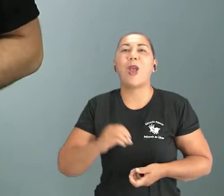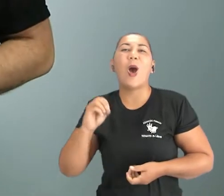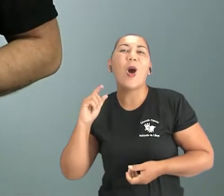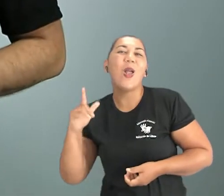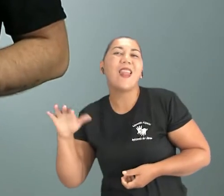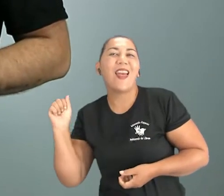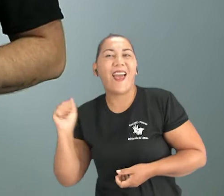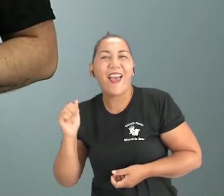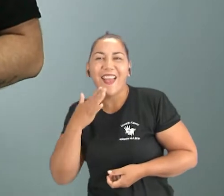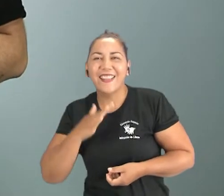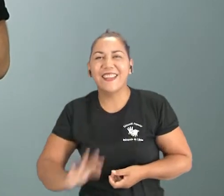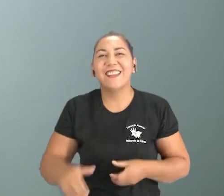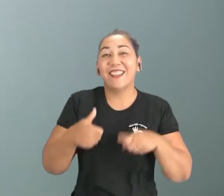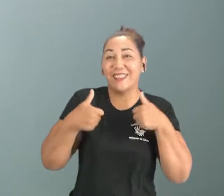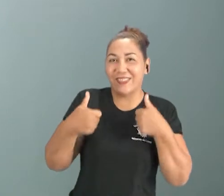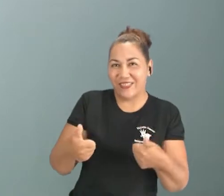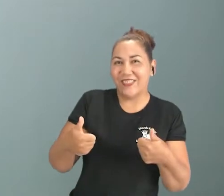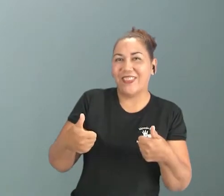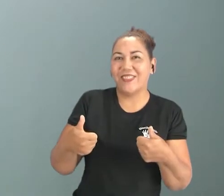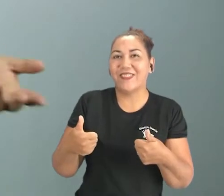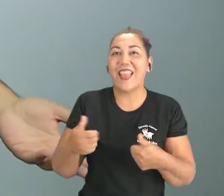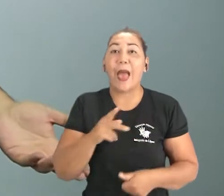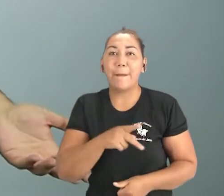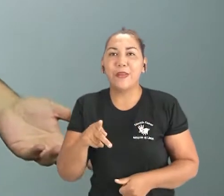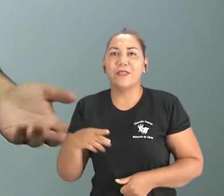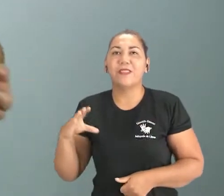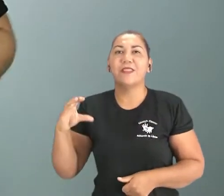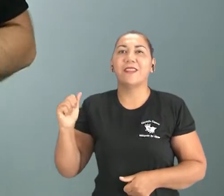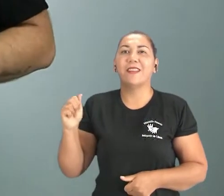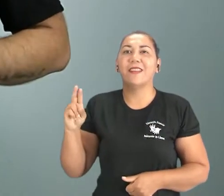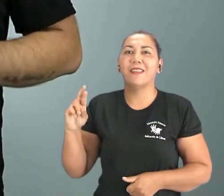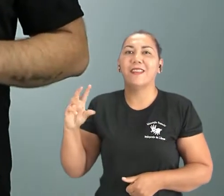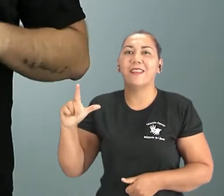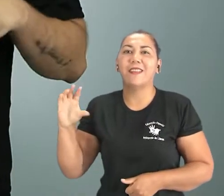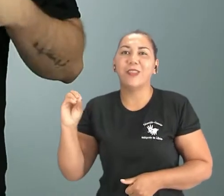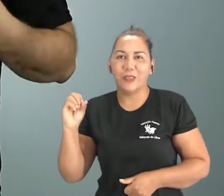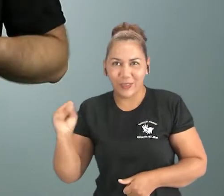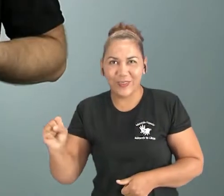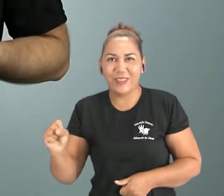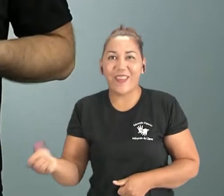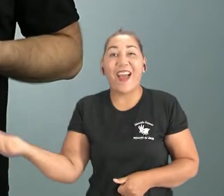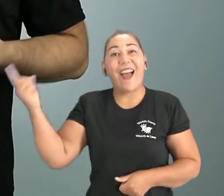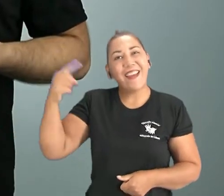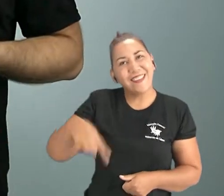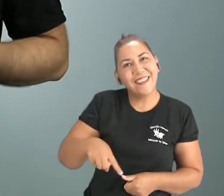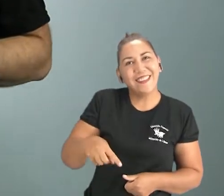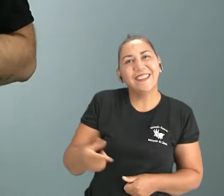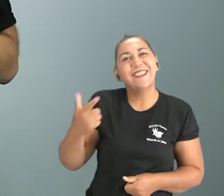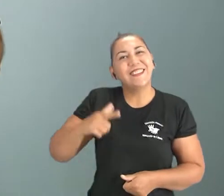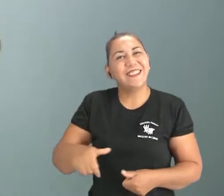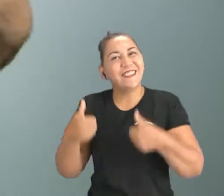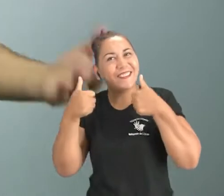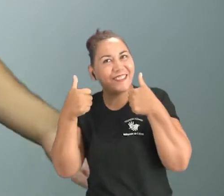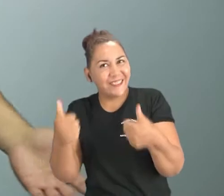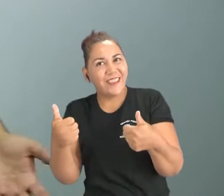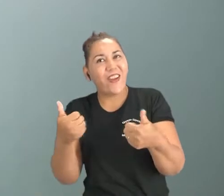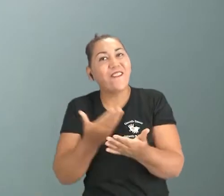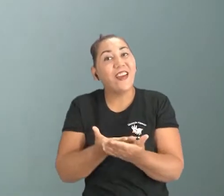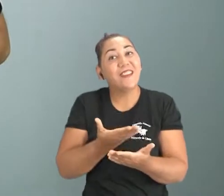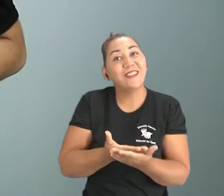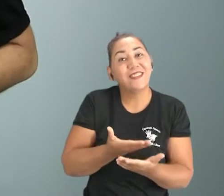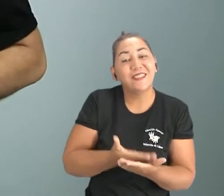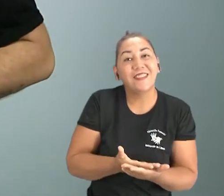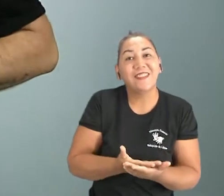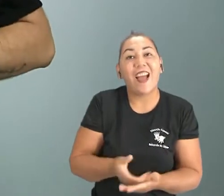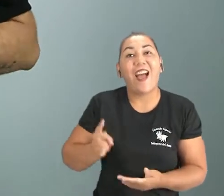o Olá crianças tudo bem Eu sou Professor Carlos Lima estou aqui com vocês novamente para nós